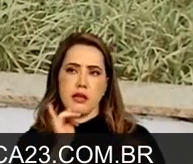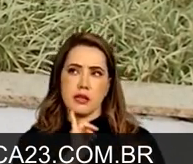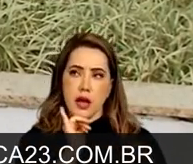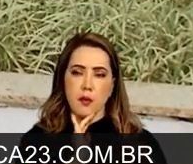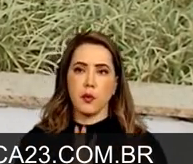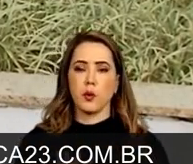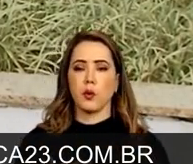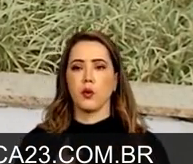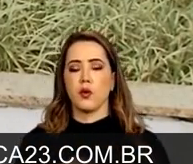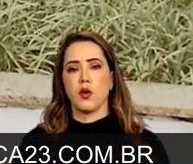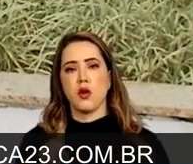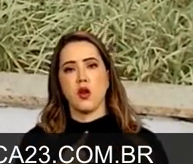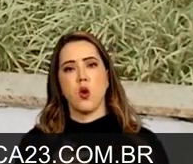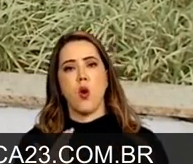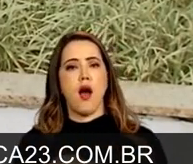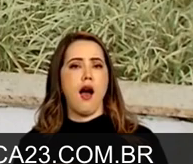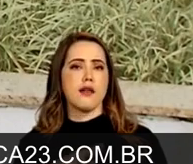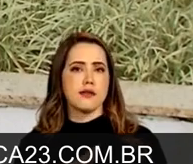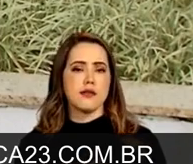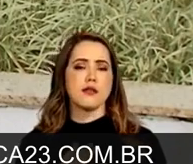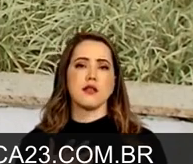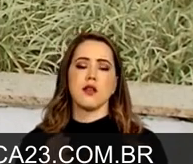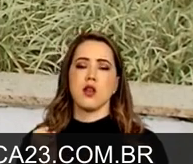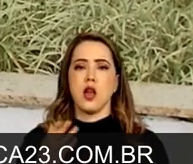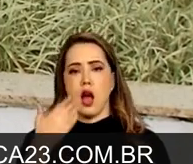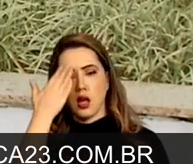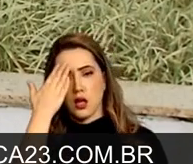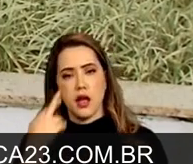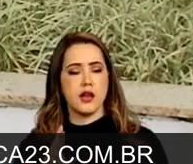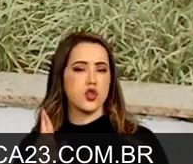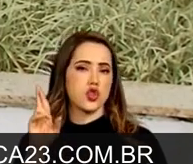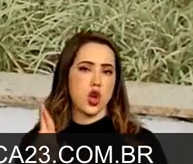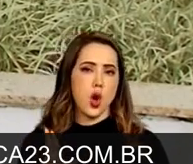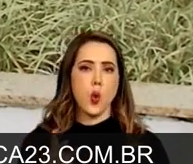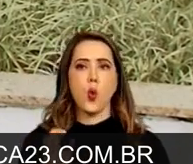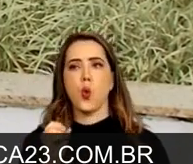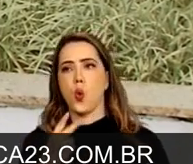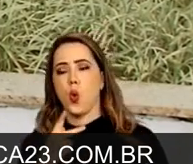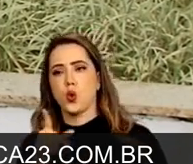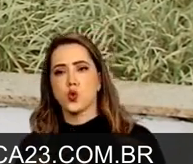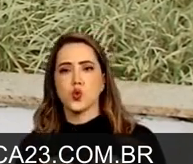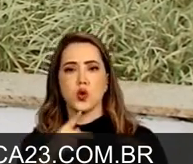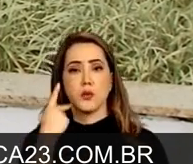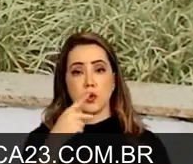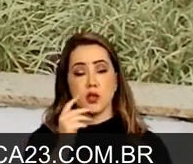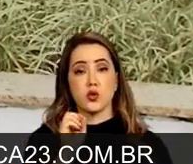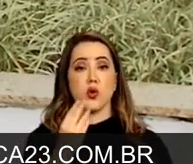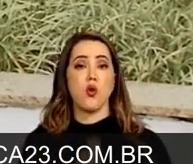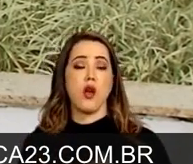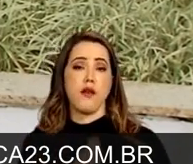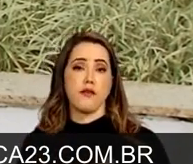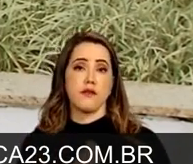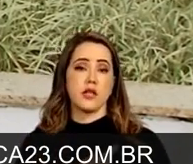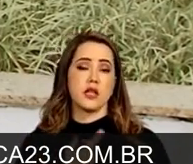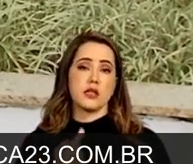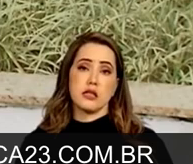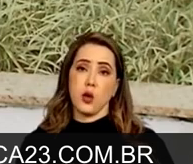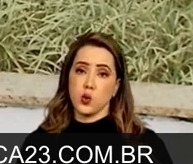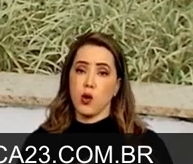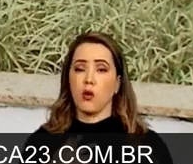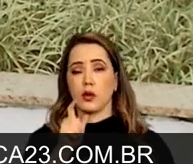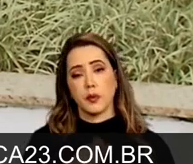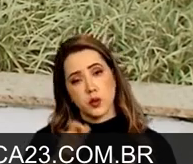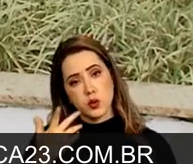por exemplo, a origem racial, as convicções religiosas e políticas e a vida sexual da pessoa. Tanto os